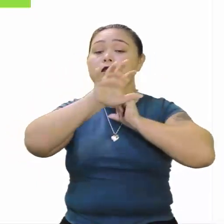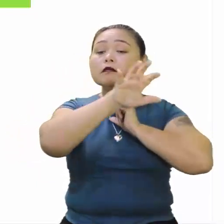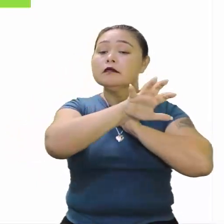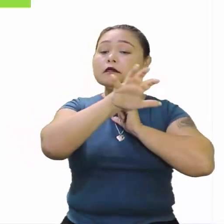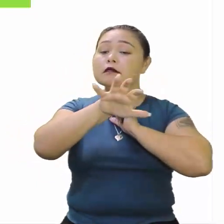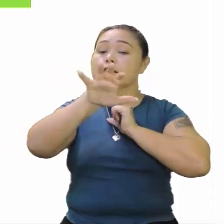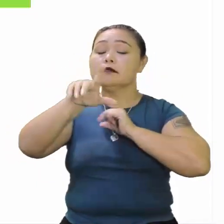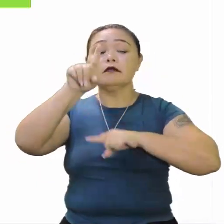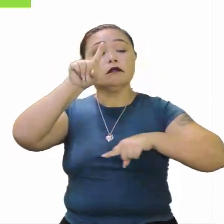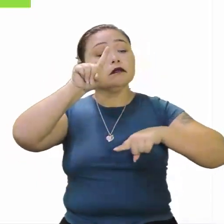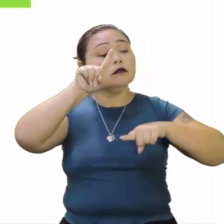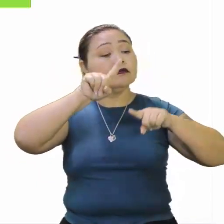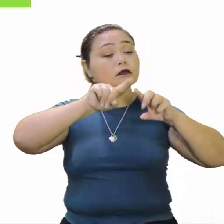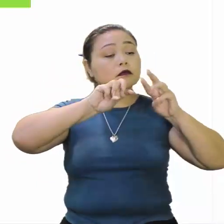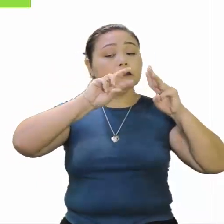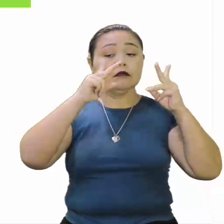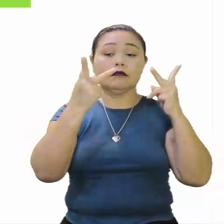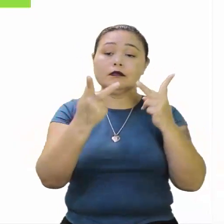da matéria, não é mesmo?